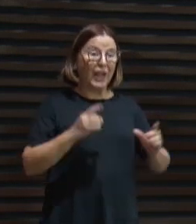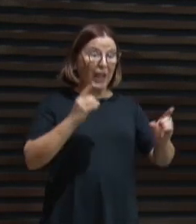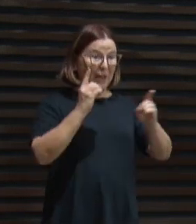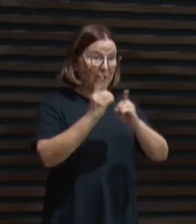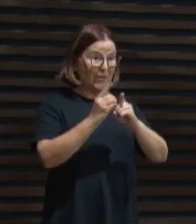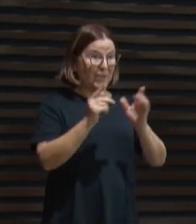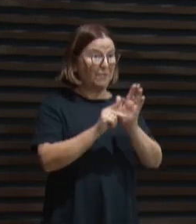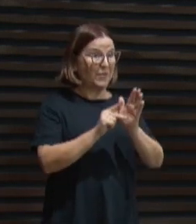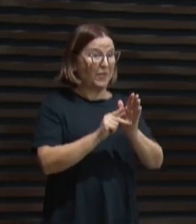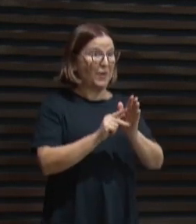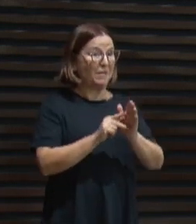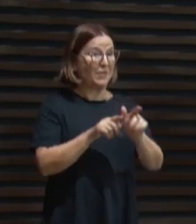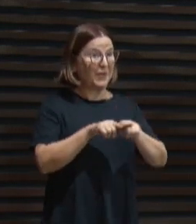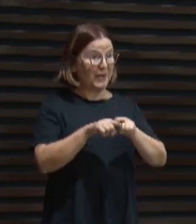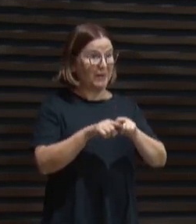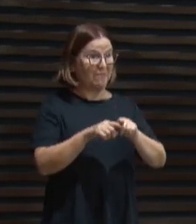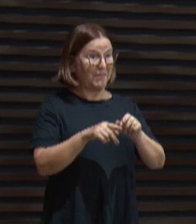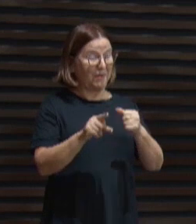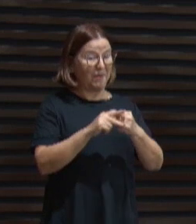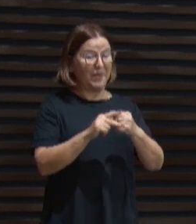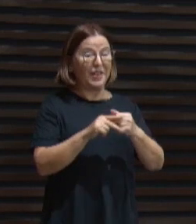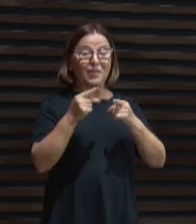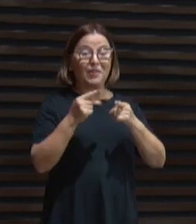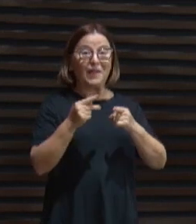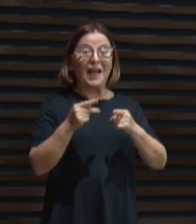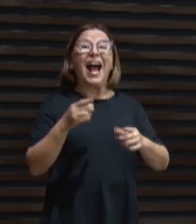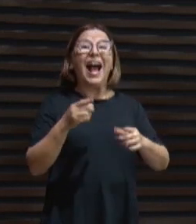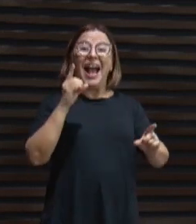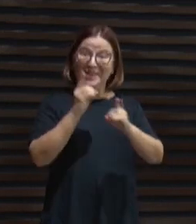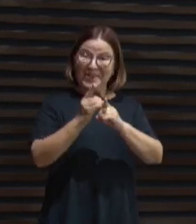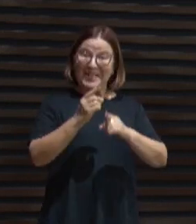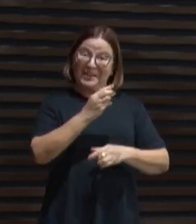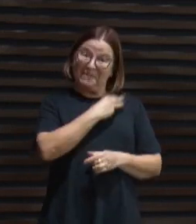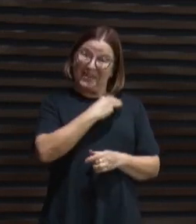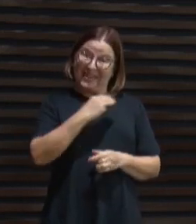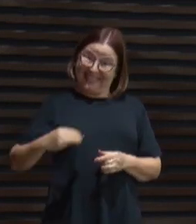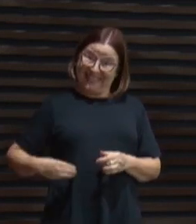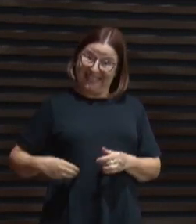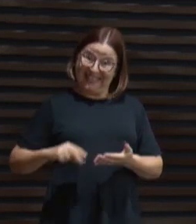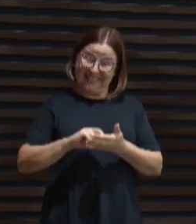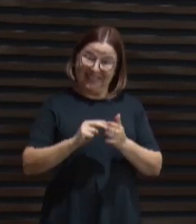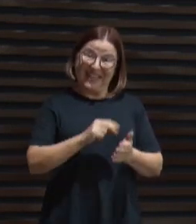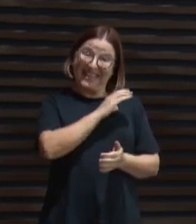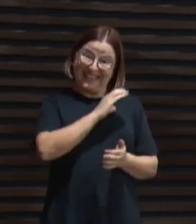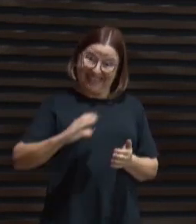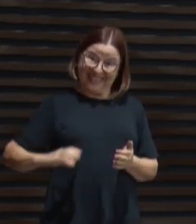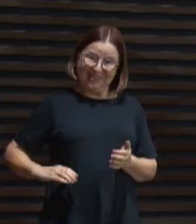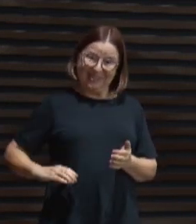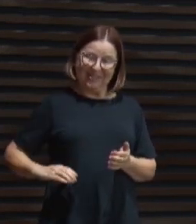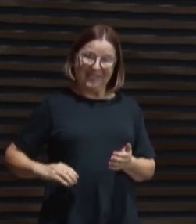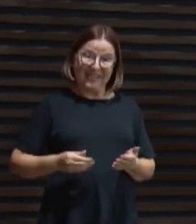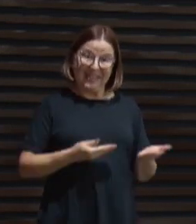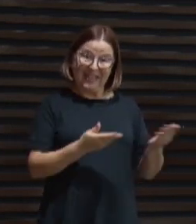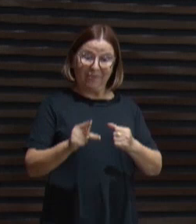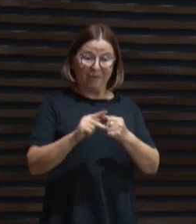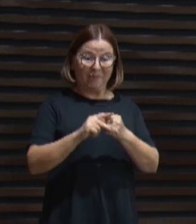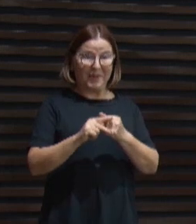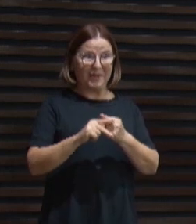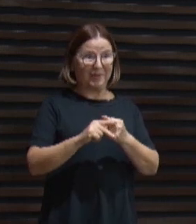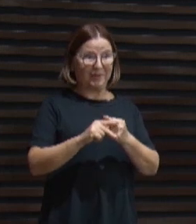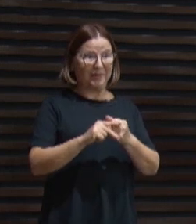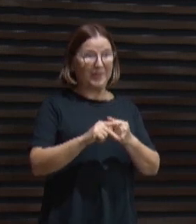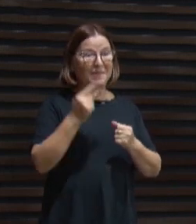a quem disse: achamos o Messias, que quer dizer Cristo. E o levou a